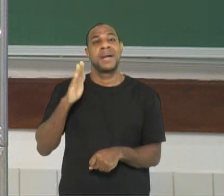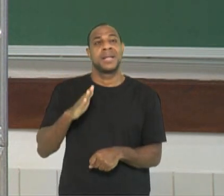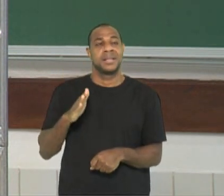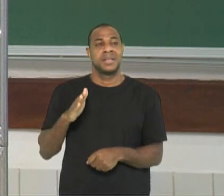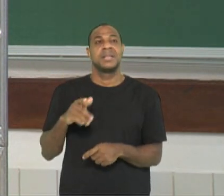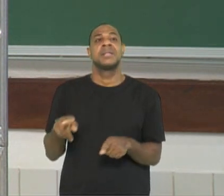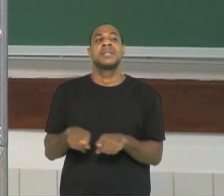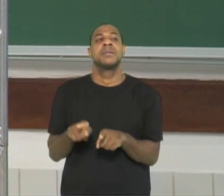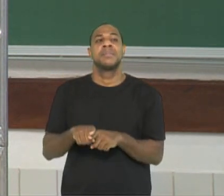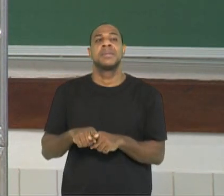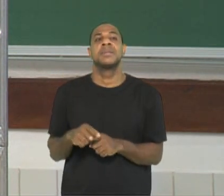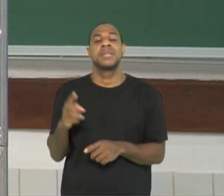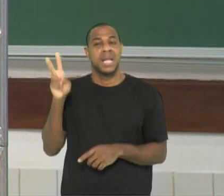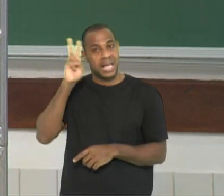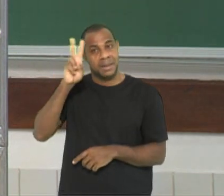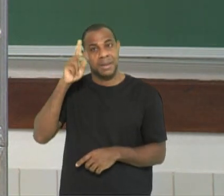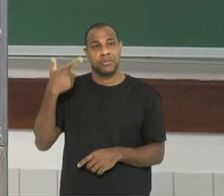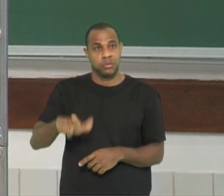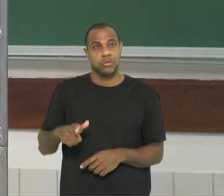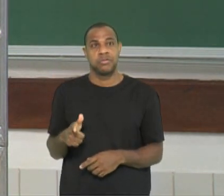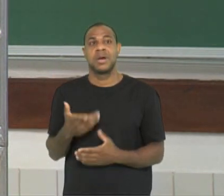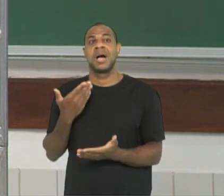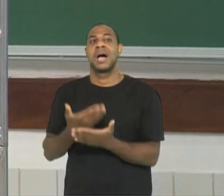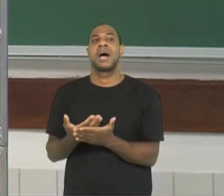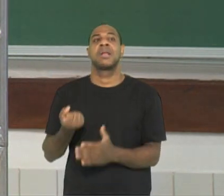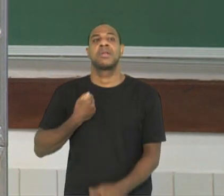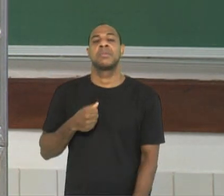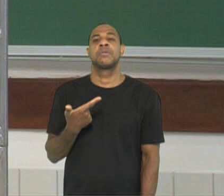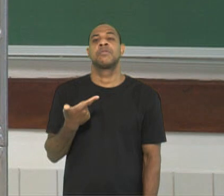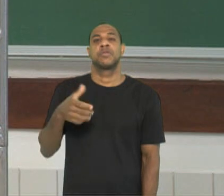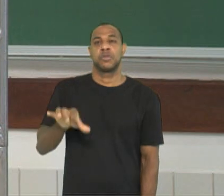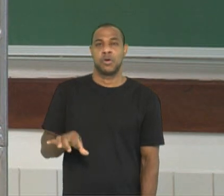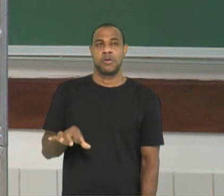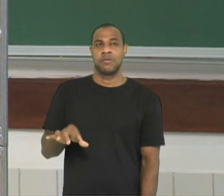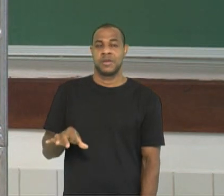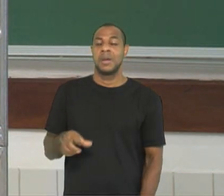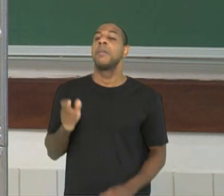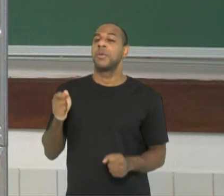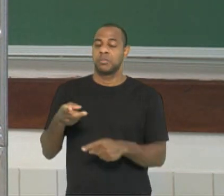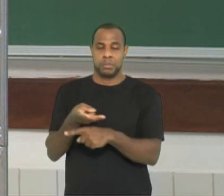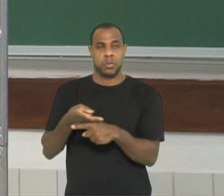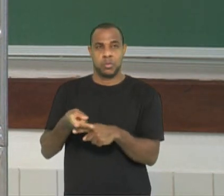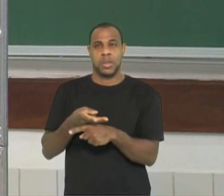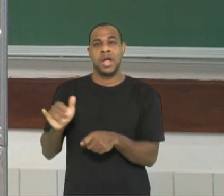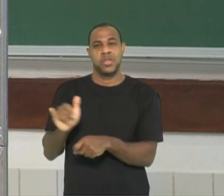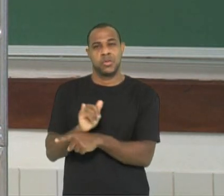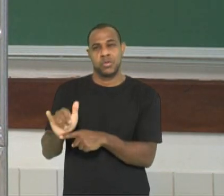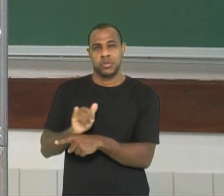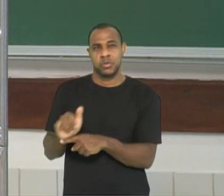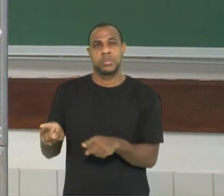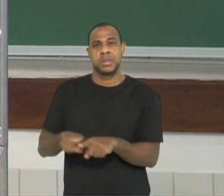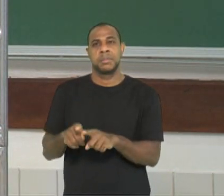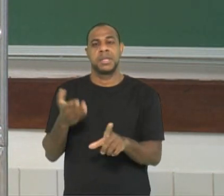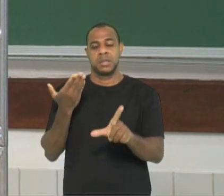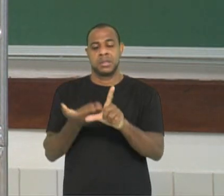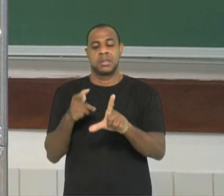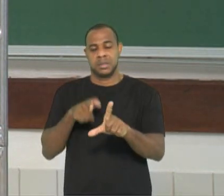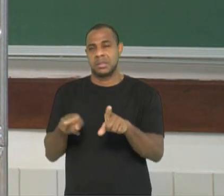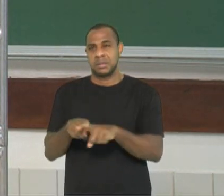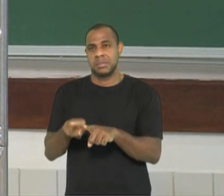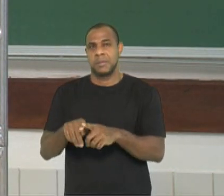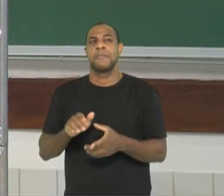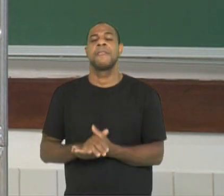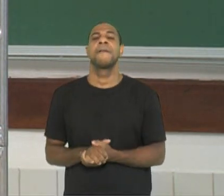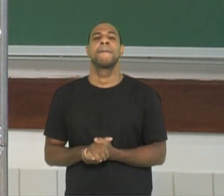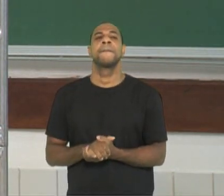ciclo hidrológico e relembrar um pouquinho mais, aula número 29. Está lá no seu Google Classroom e também está no